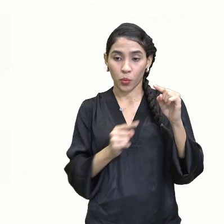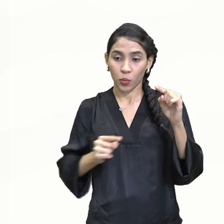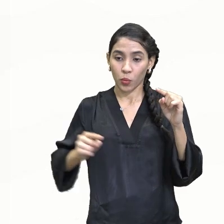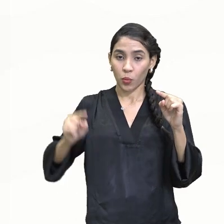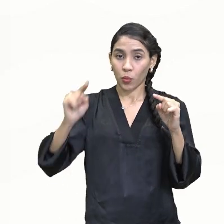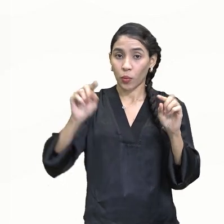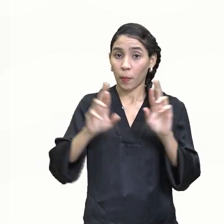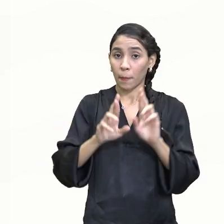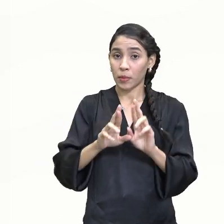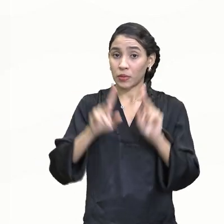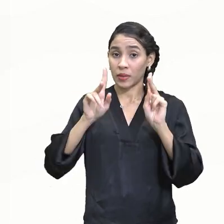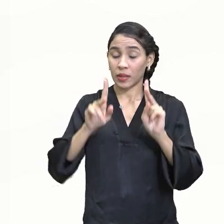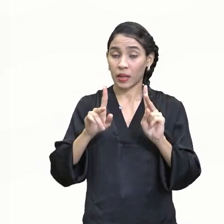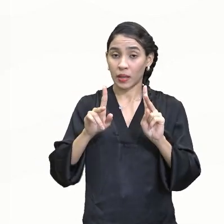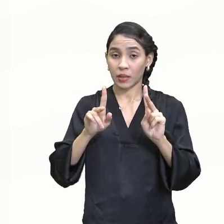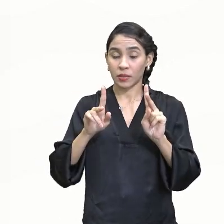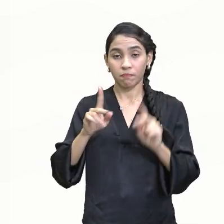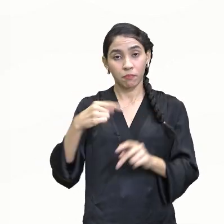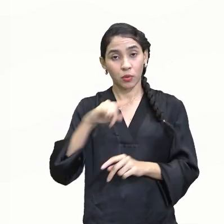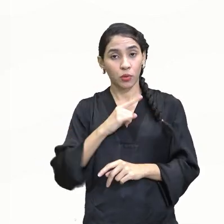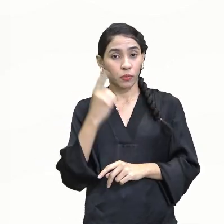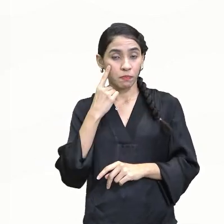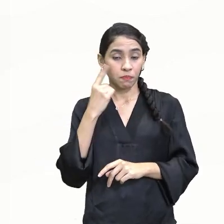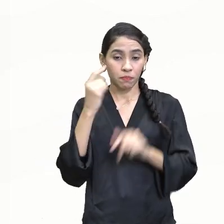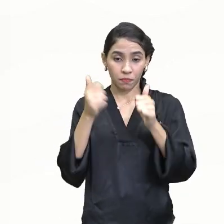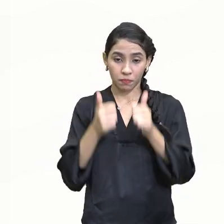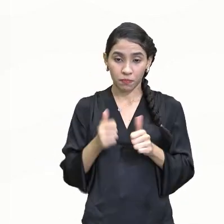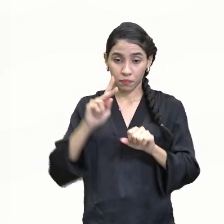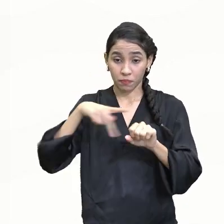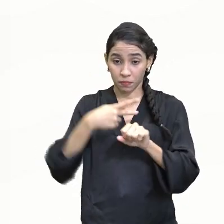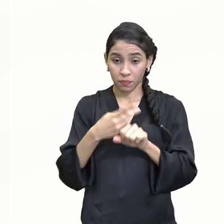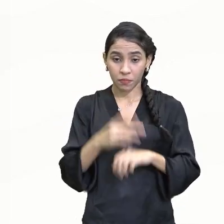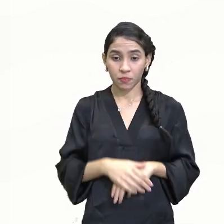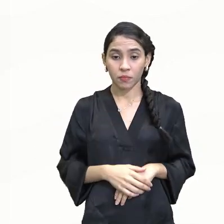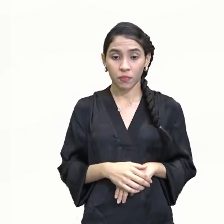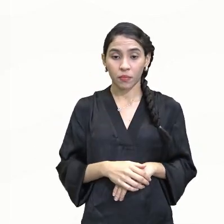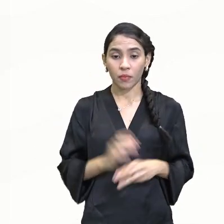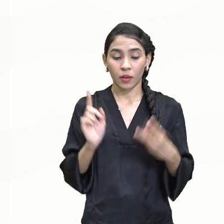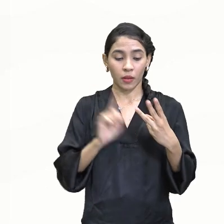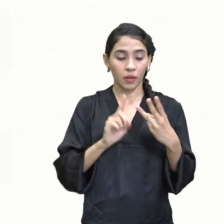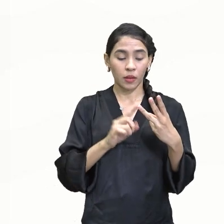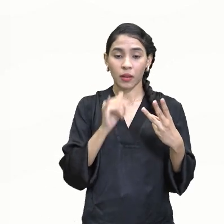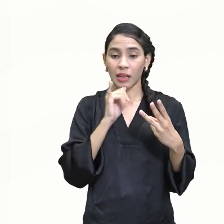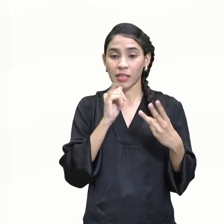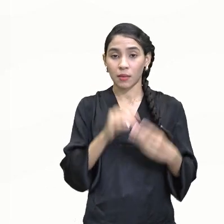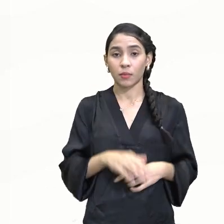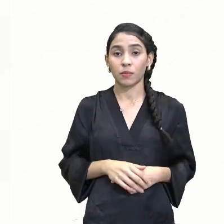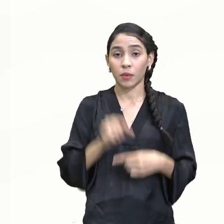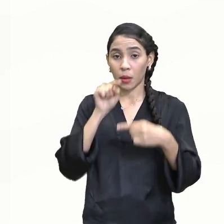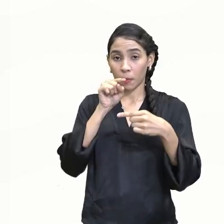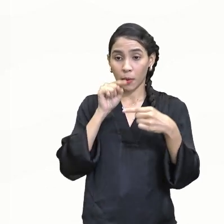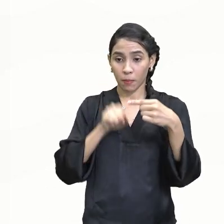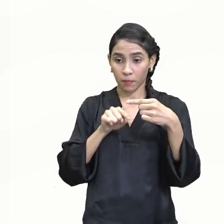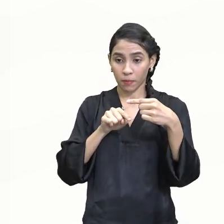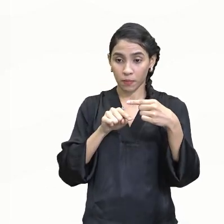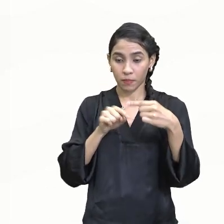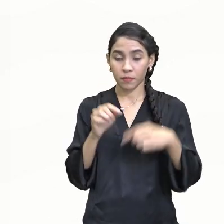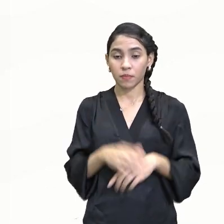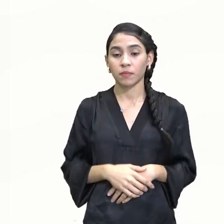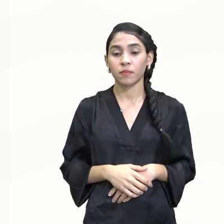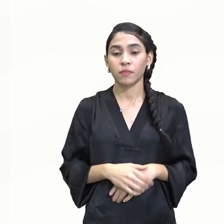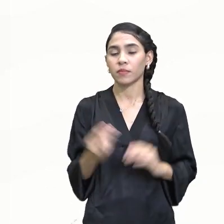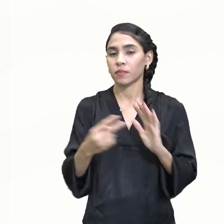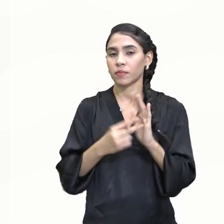outra forma. E a gente vai já verificar por quê. Temos também aqui no terceiro exemplo uma fração. Ou